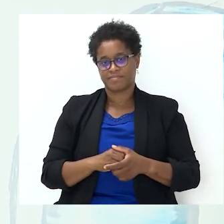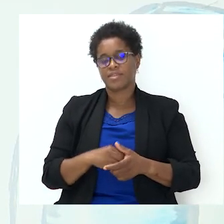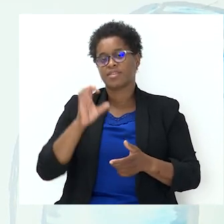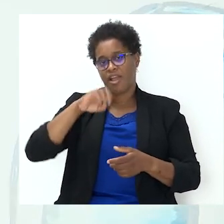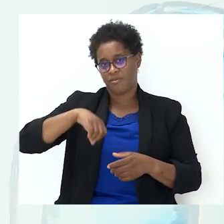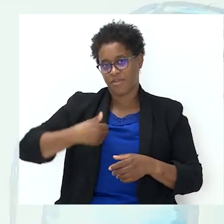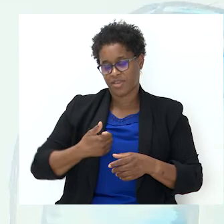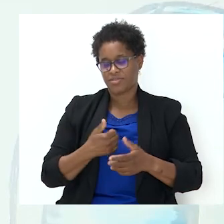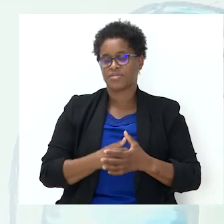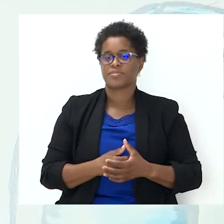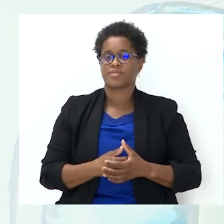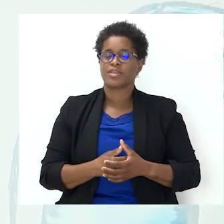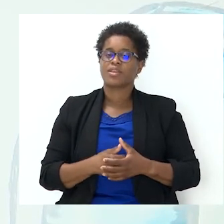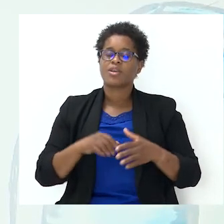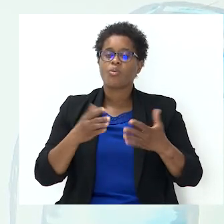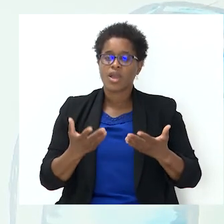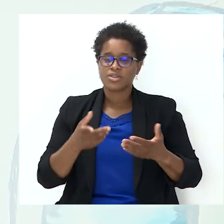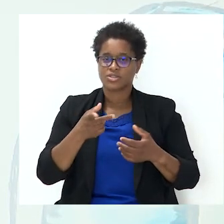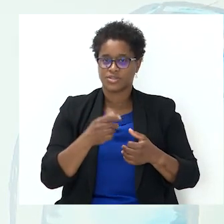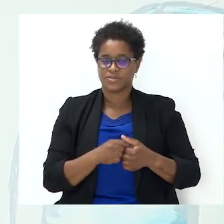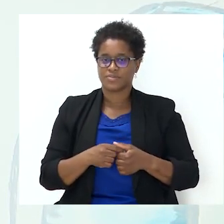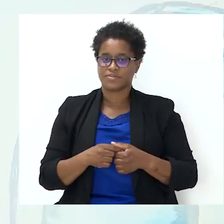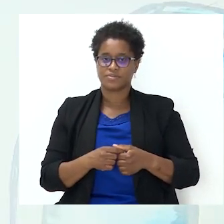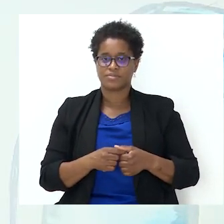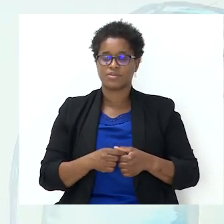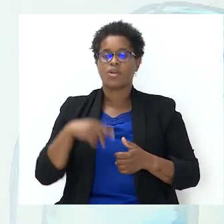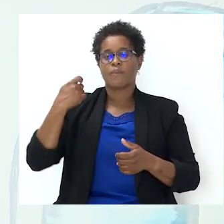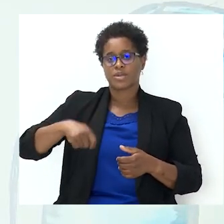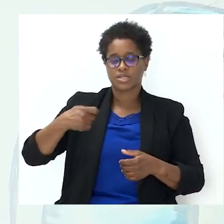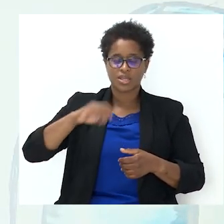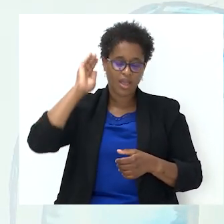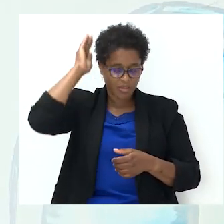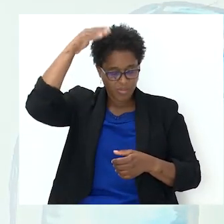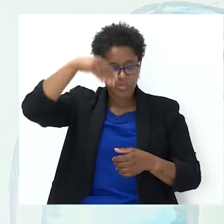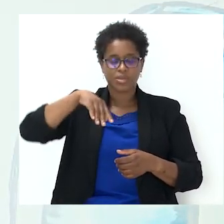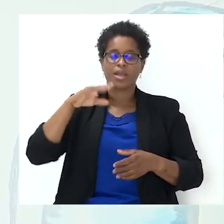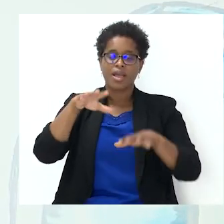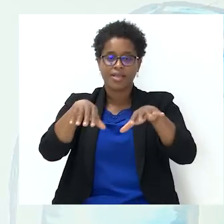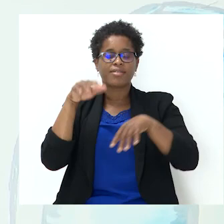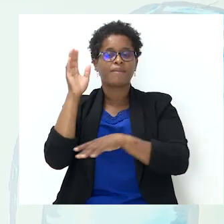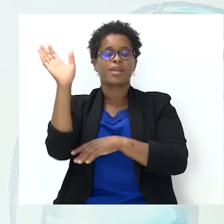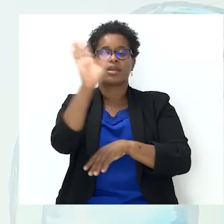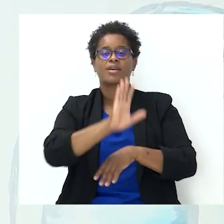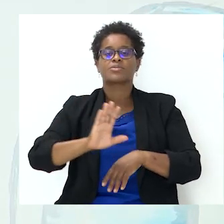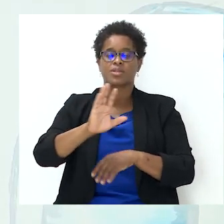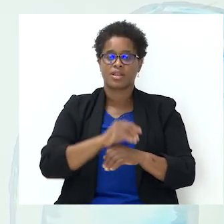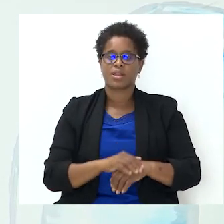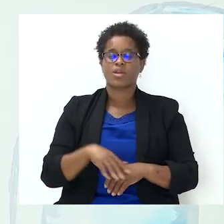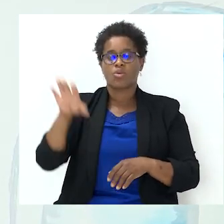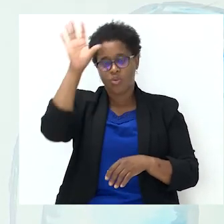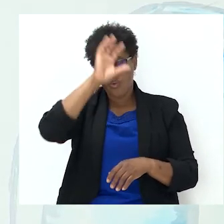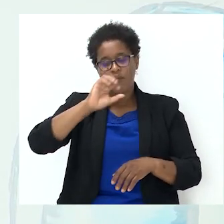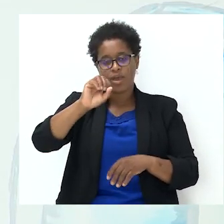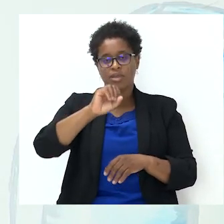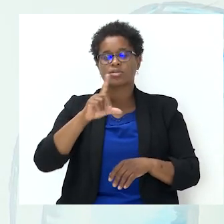de Cabo Verde. E quais foram? O Presidente da República, a Assembleia Nacional, o